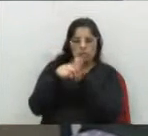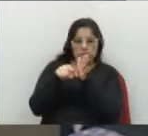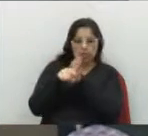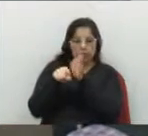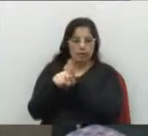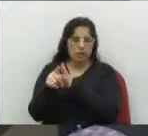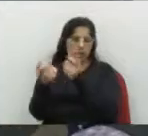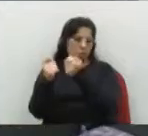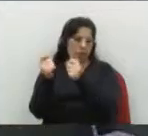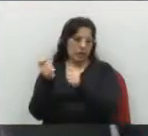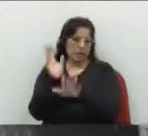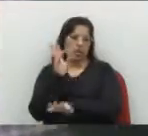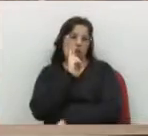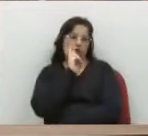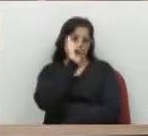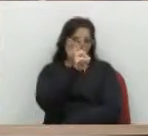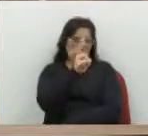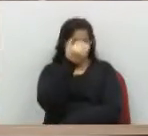porque já tem o retorno. Muito obrigado.